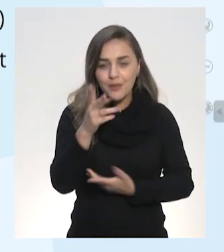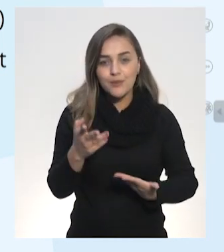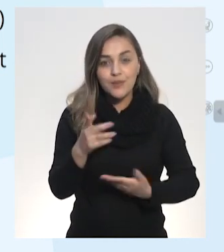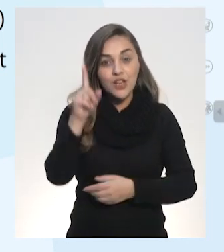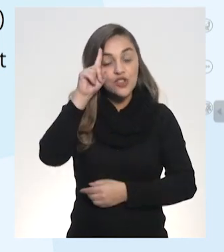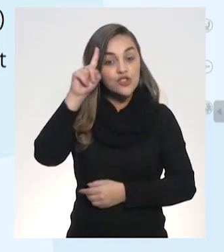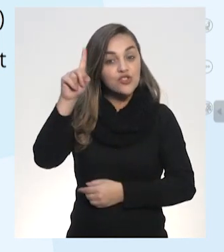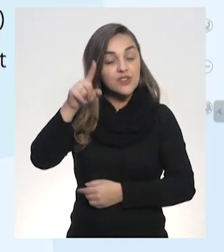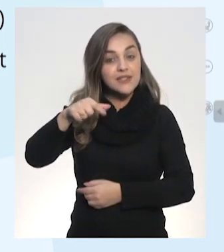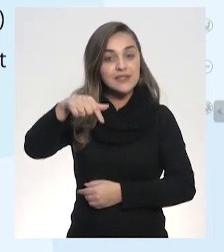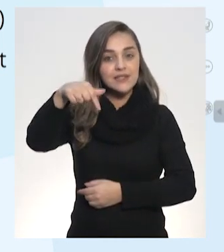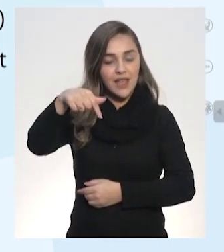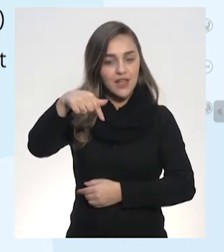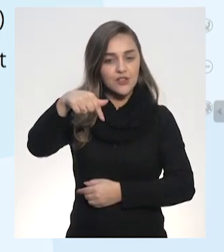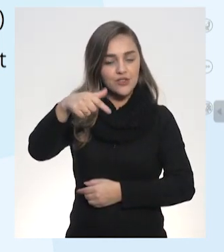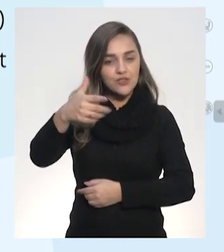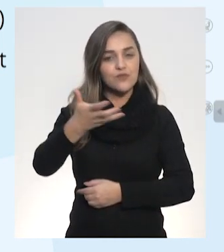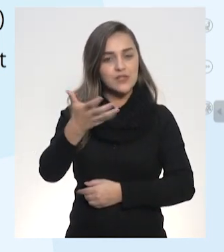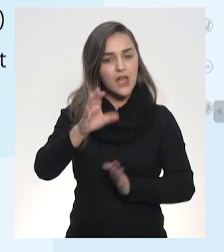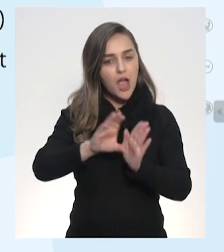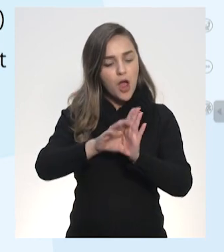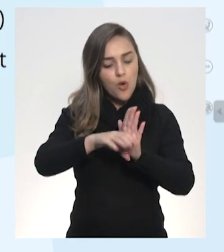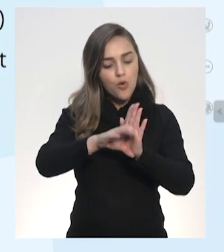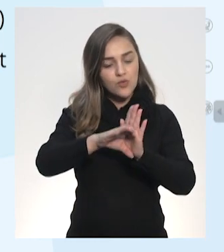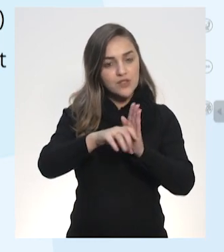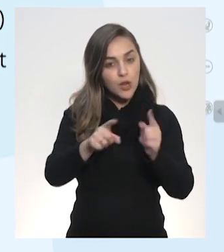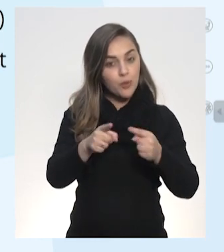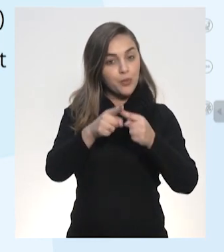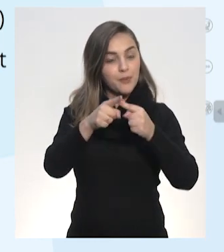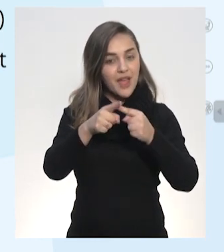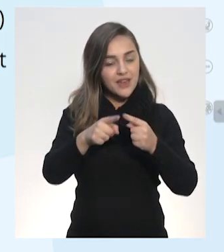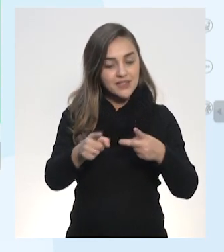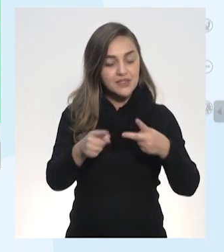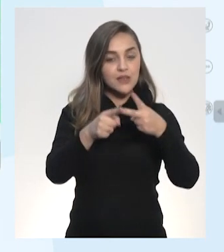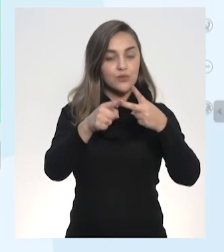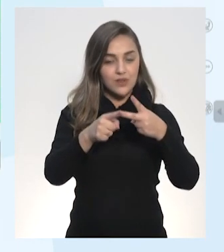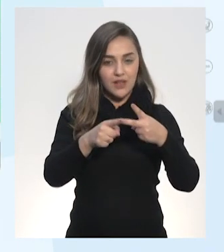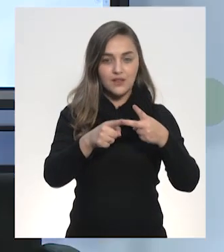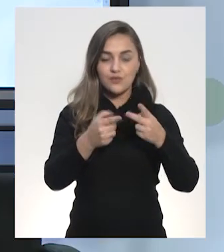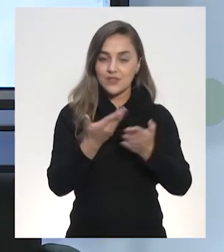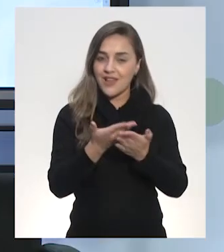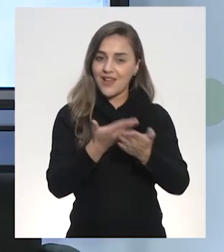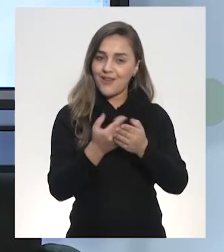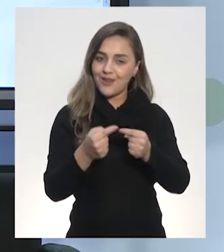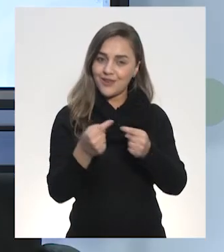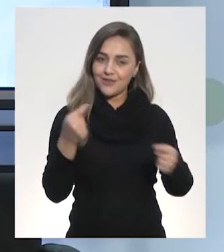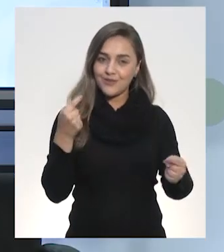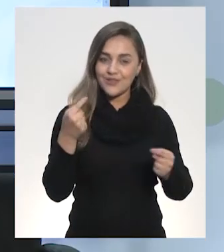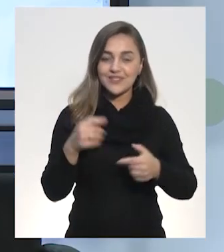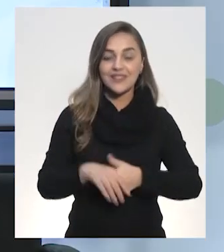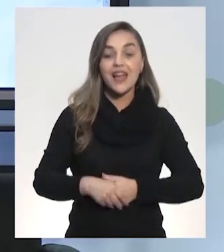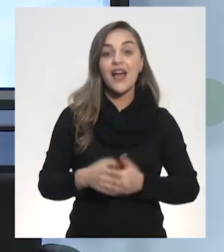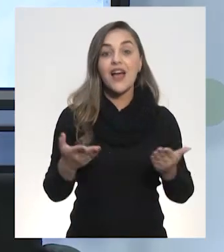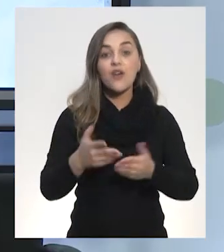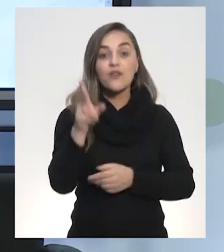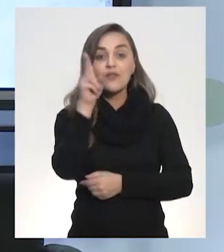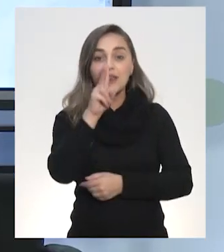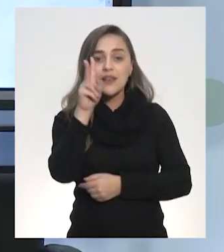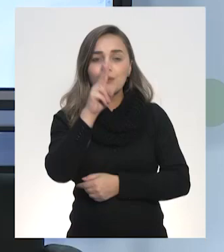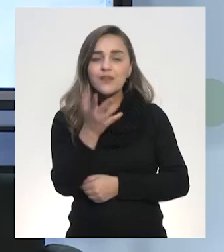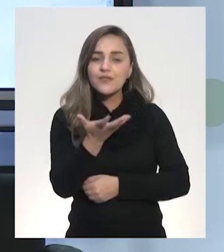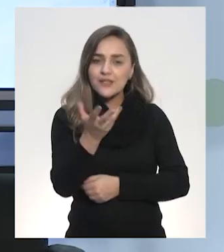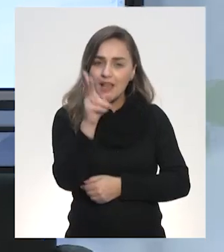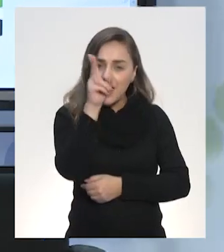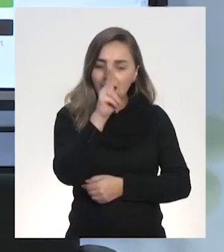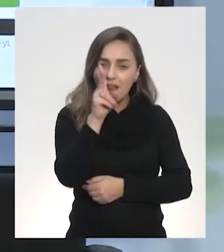dia 7. Então, porque vocês querem retornar ao conceito de primária e secundária, é só voltar naquela aula, certo? Agora, vocês podem lembrar, se vocês querem